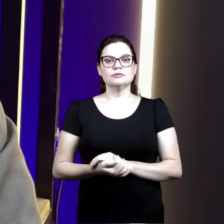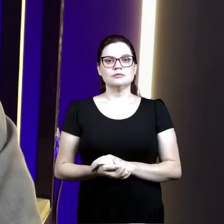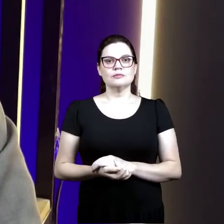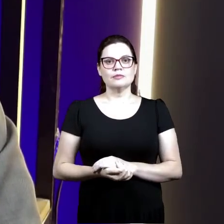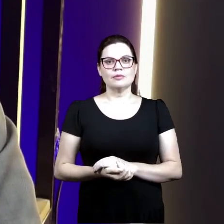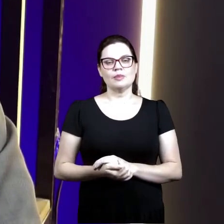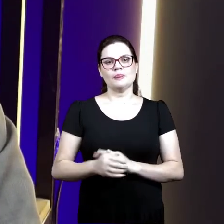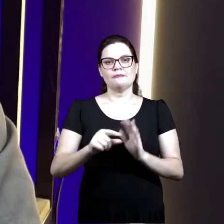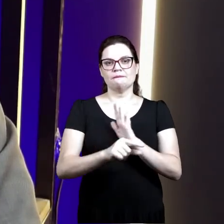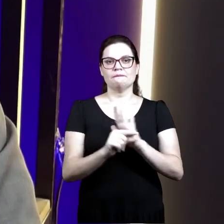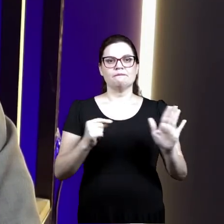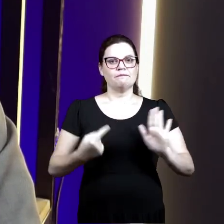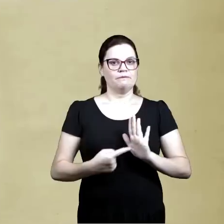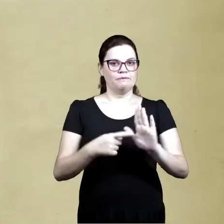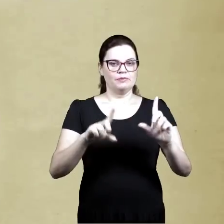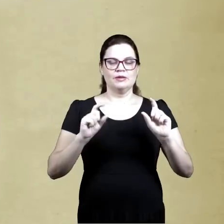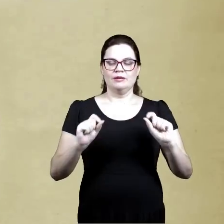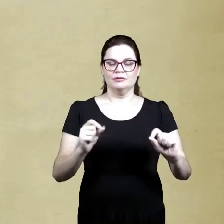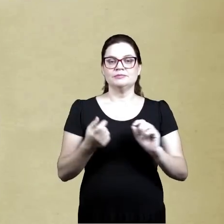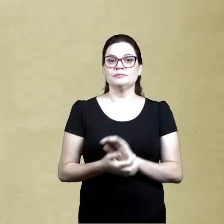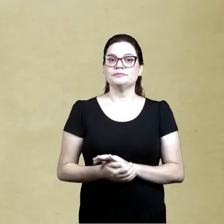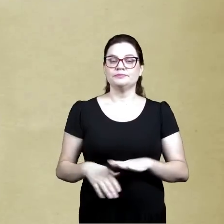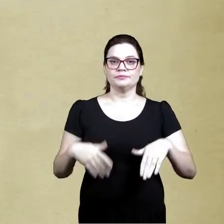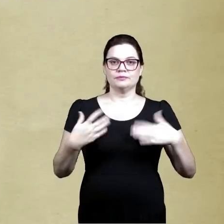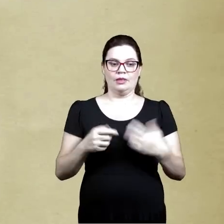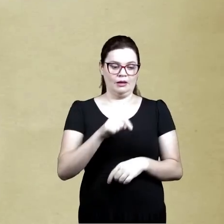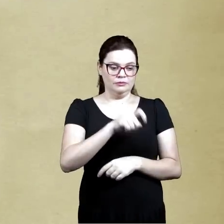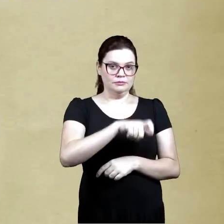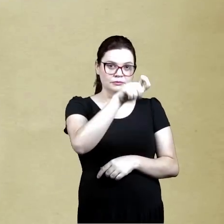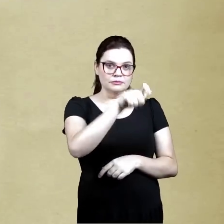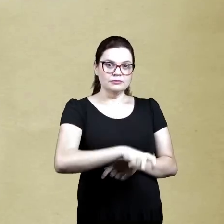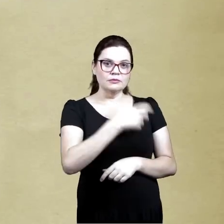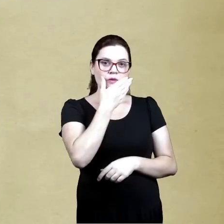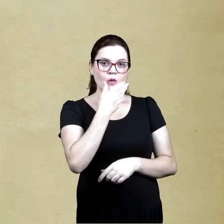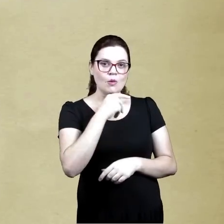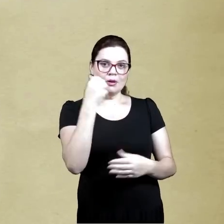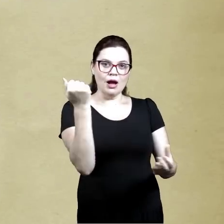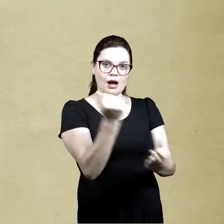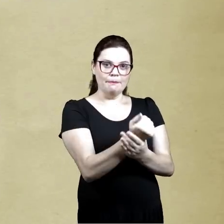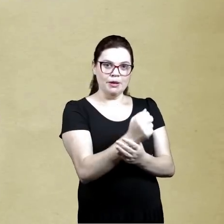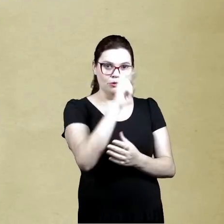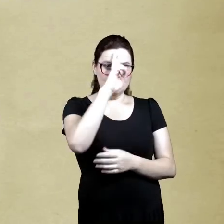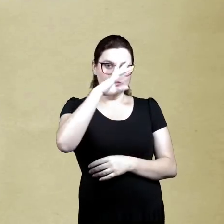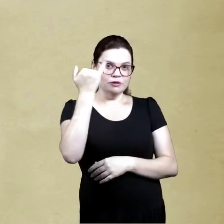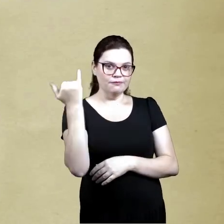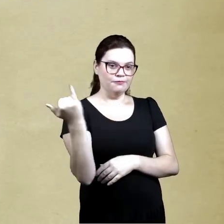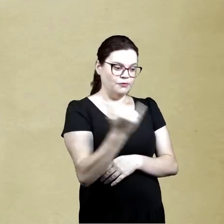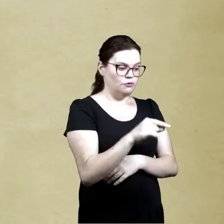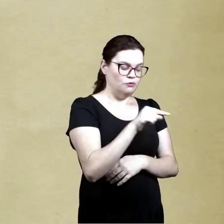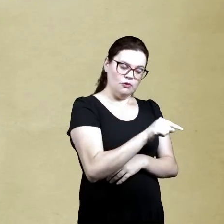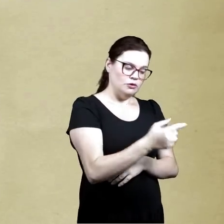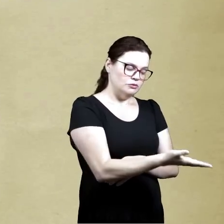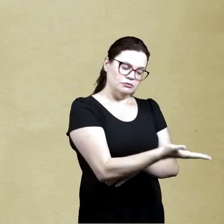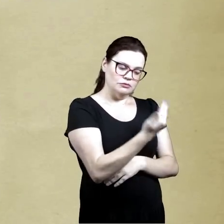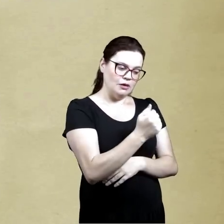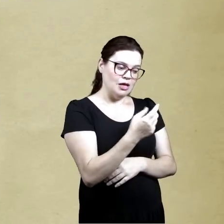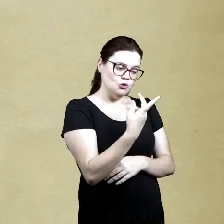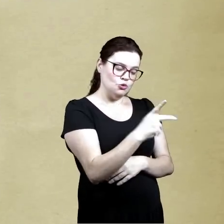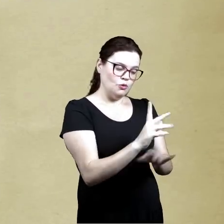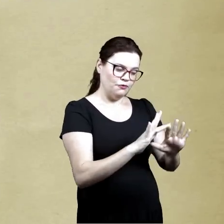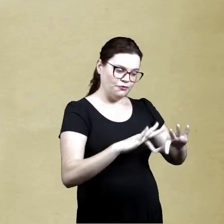esse versículo ele nos diz assim: Ora, o Senhor disse a Abrão: sai-te da tua terra, da